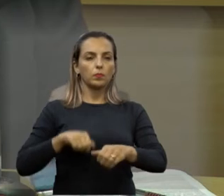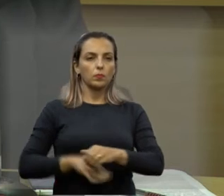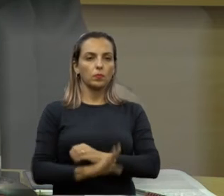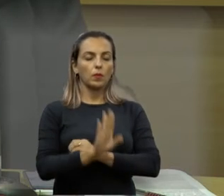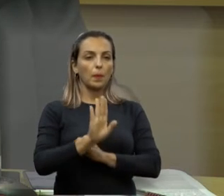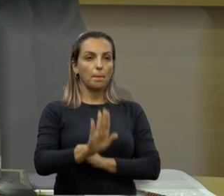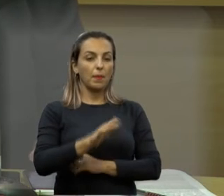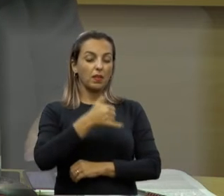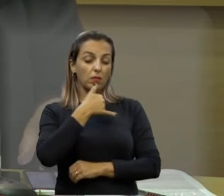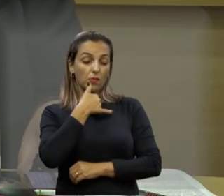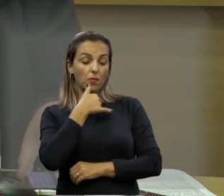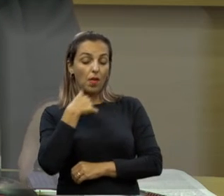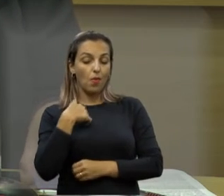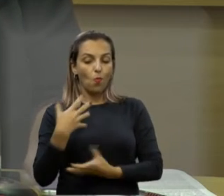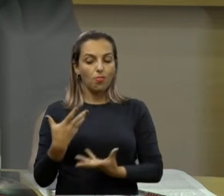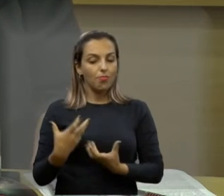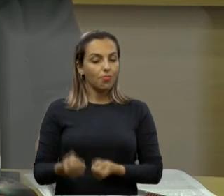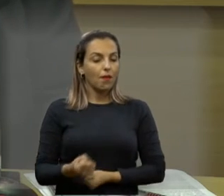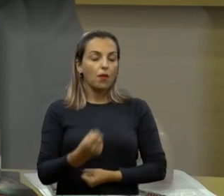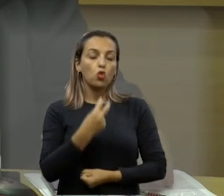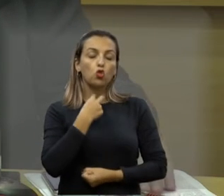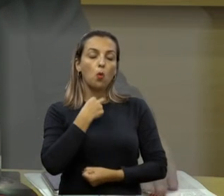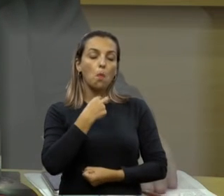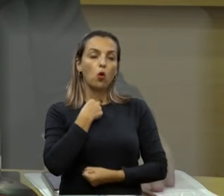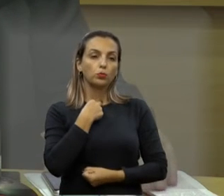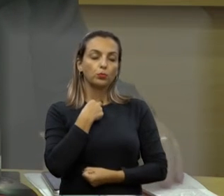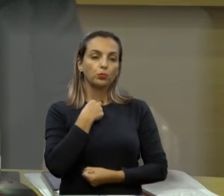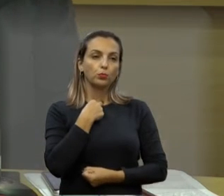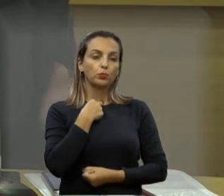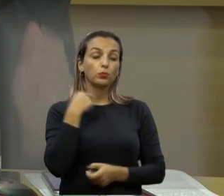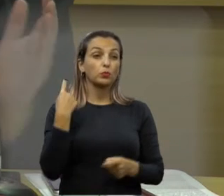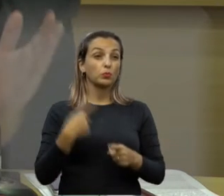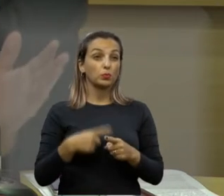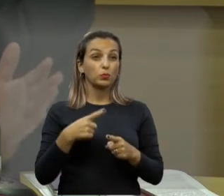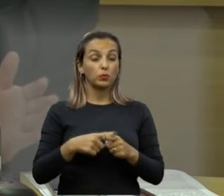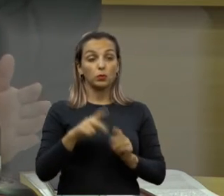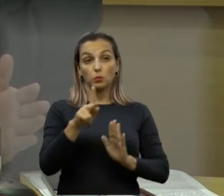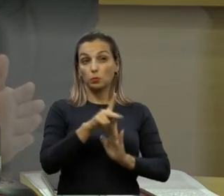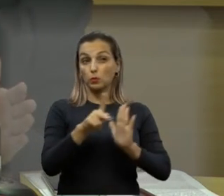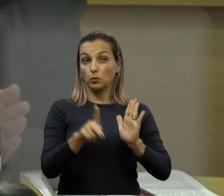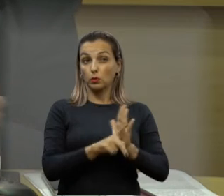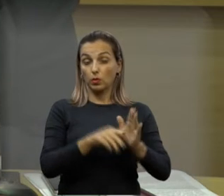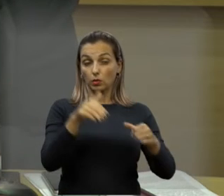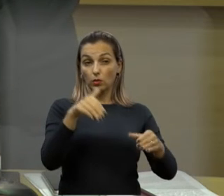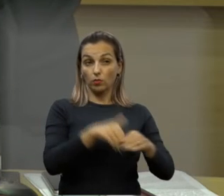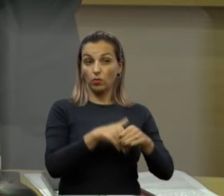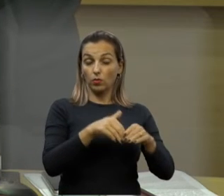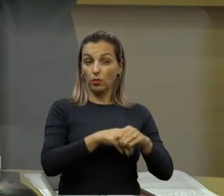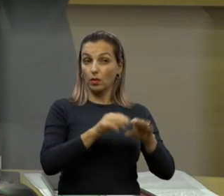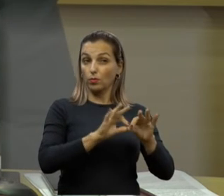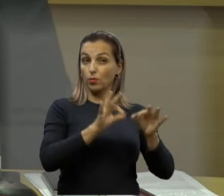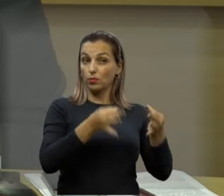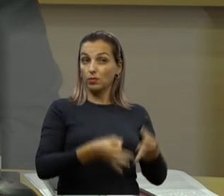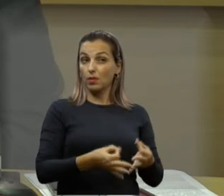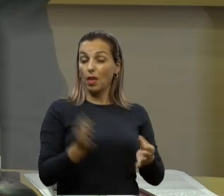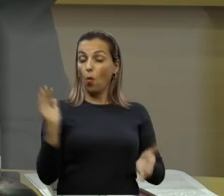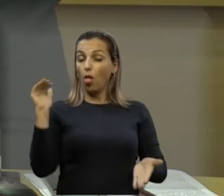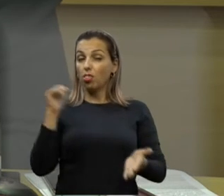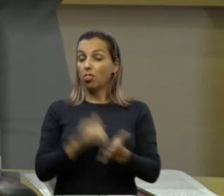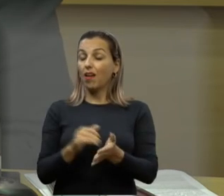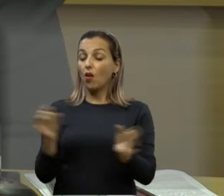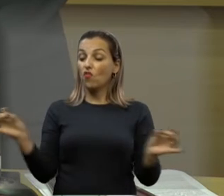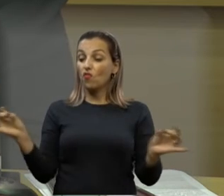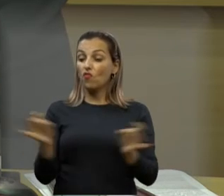mas infelizmente eu não vou poder acatar o pedido da vereadora porque Como projeto foi votado simbólico ele tem que terminar até o